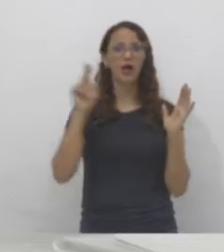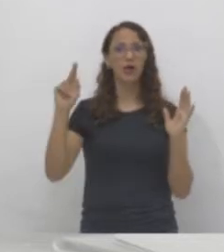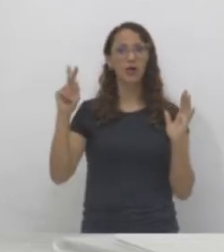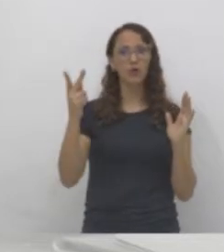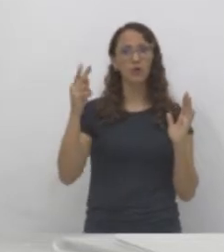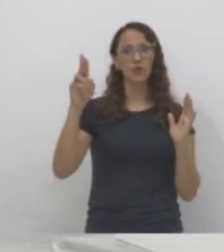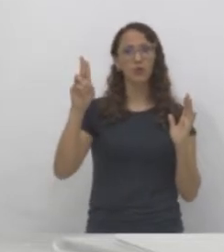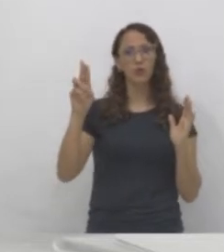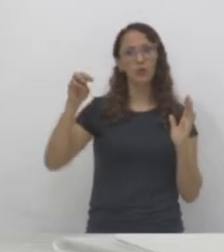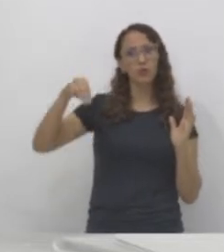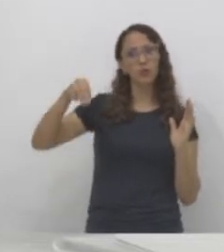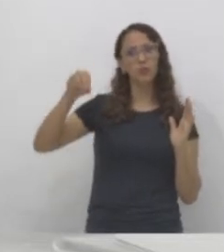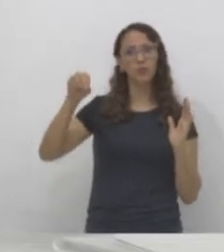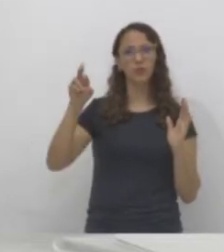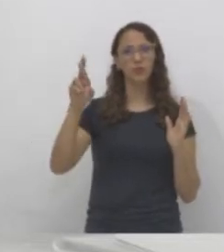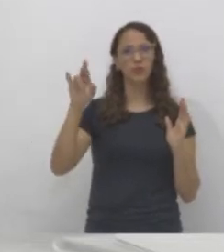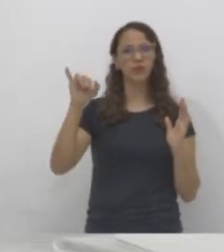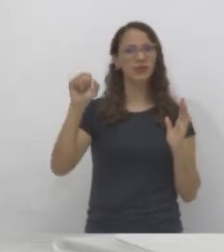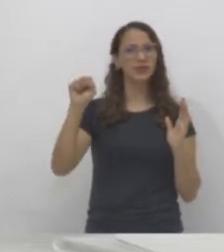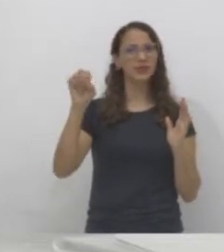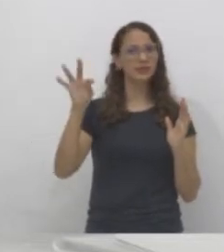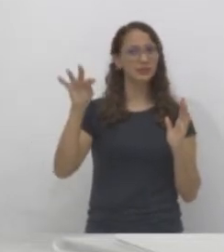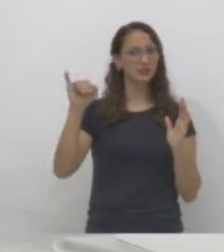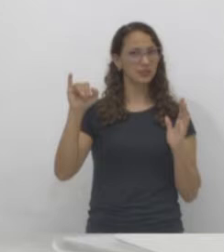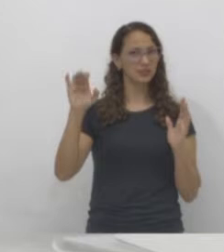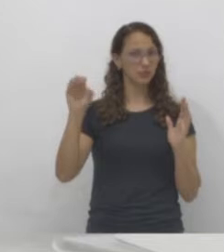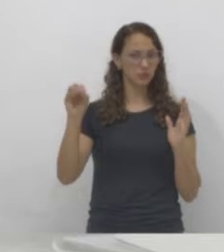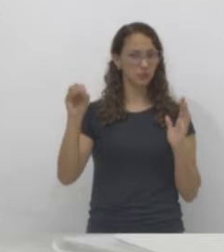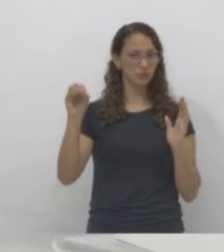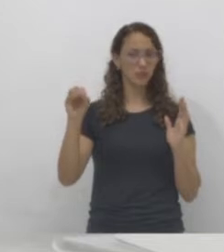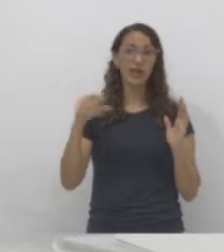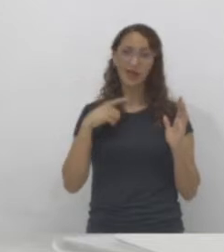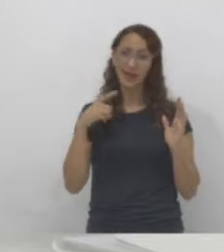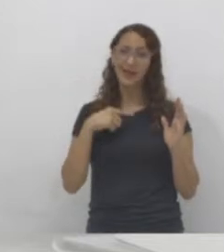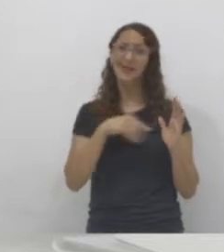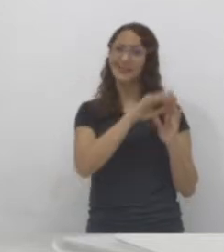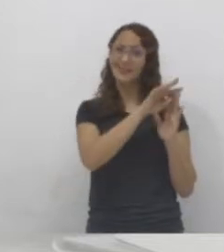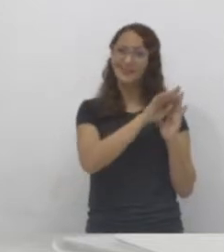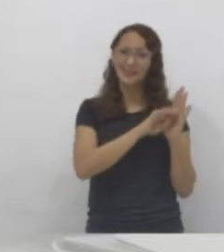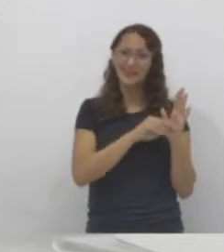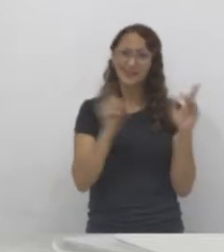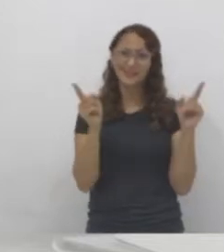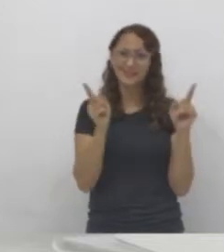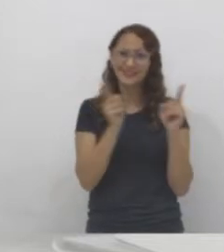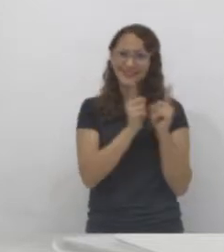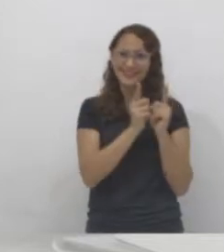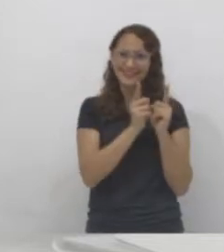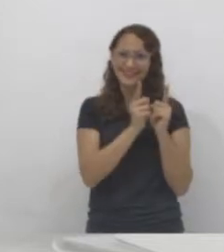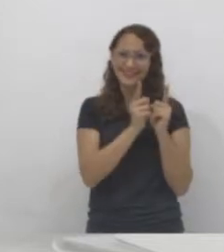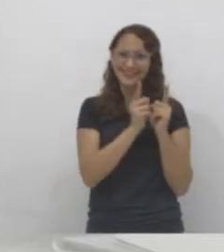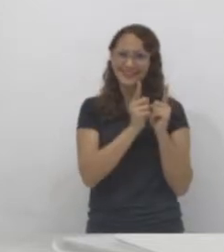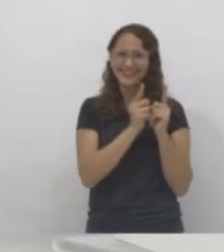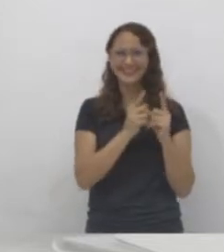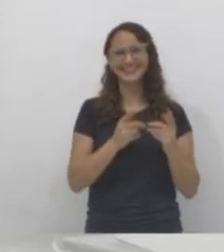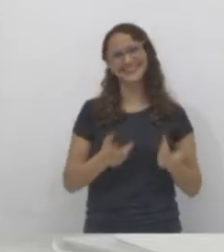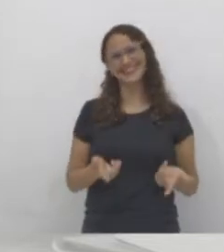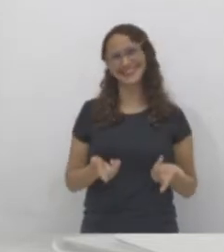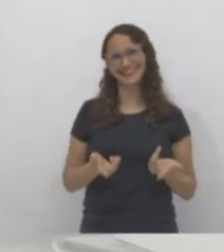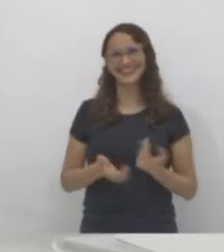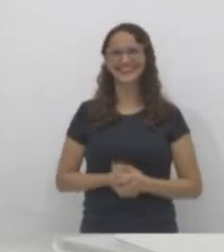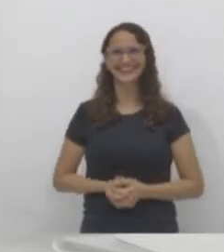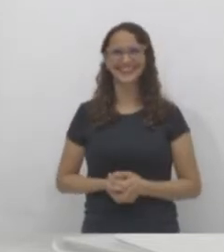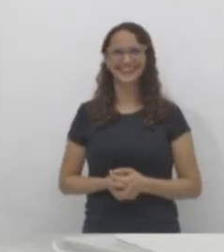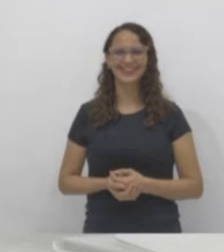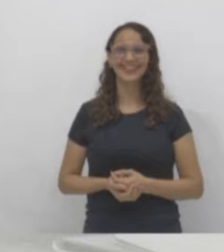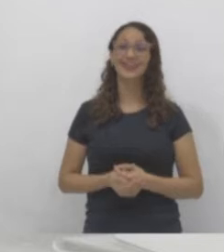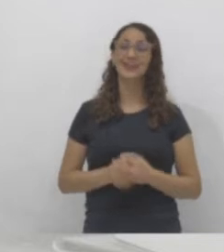narrativos curtos, como vocês viram quando eu tentei contar aqui uma história, vocês viram que eu não tenho muito futuro, ainda bem que eu sou professora. Então,